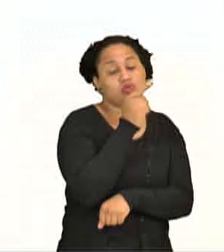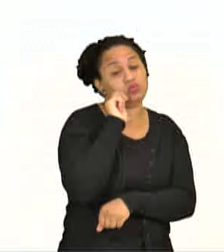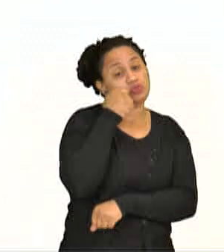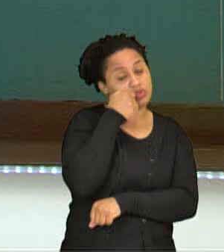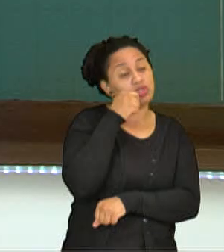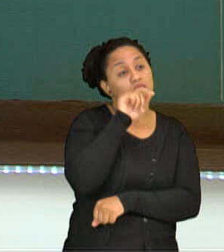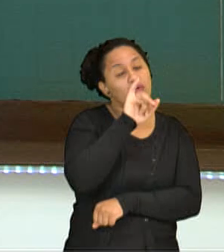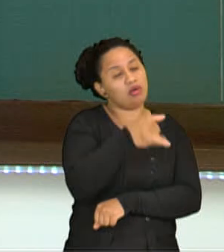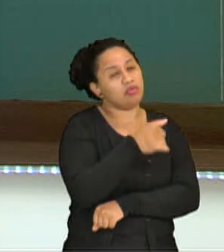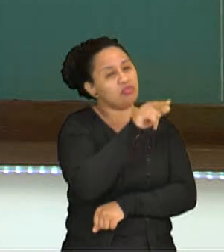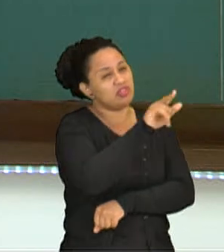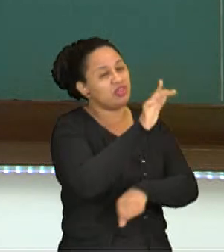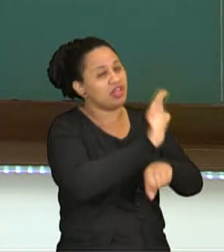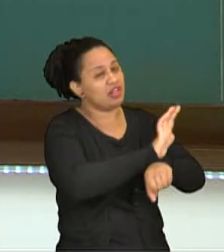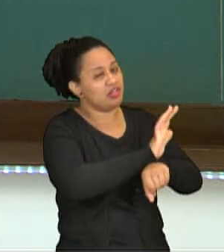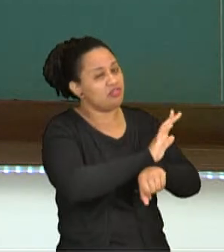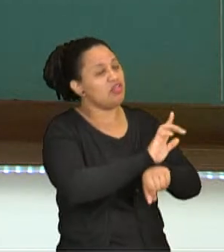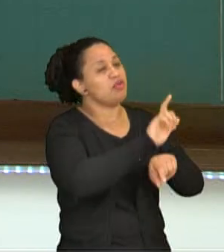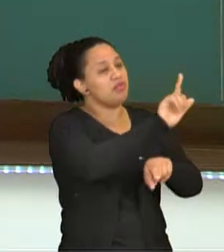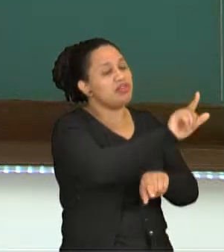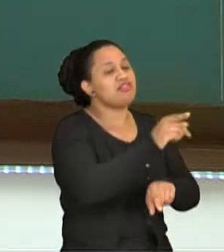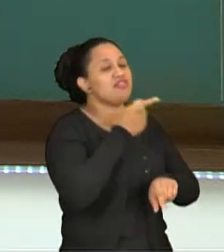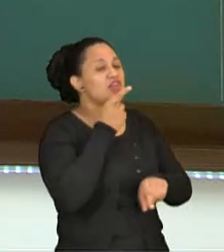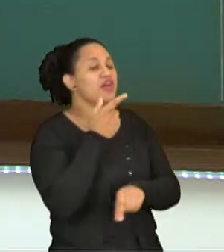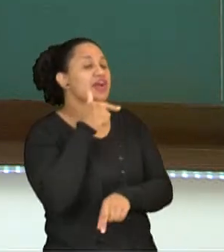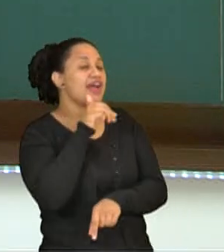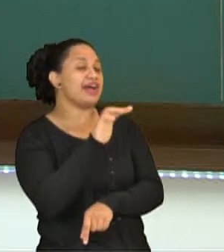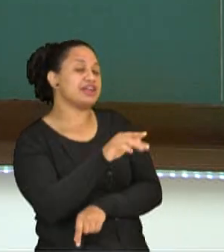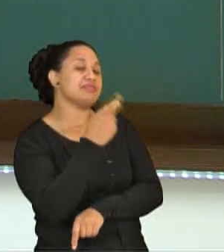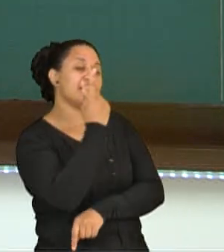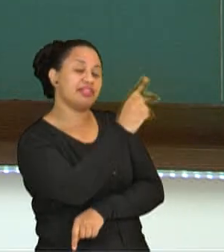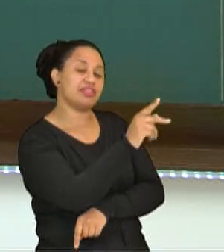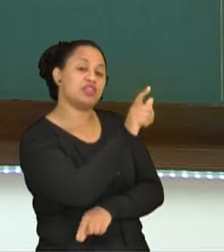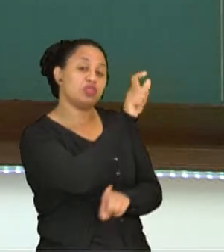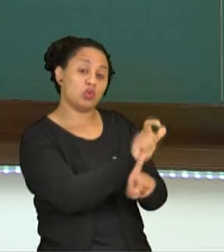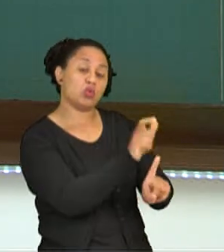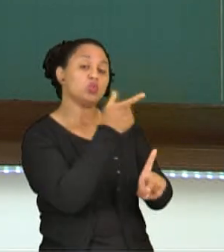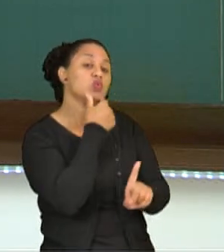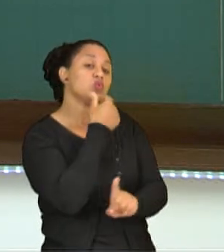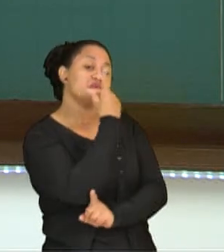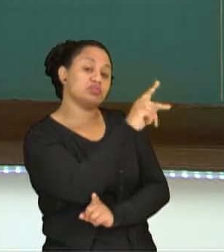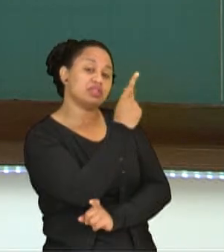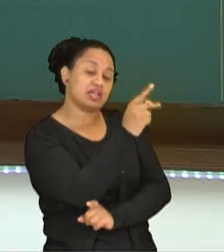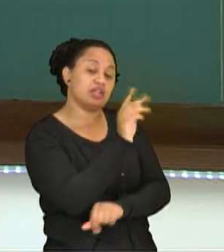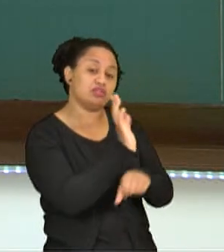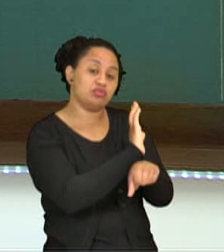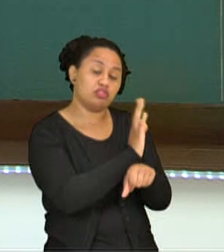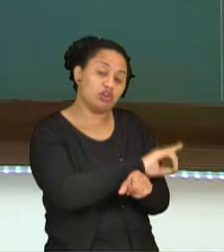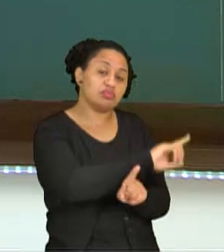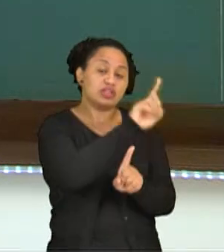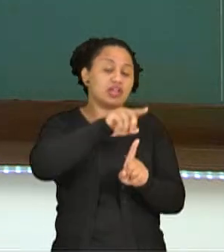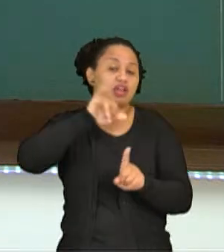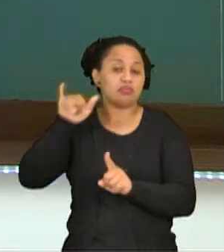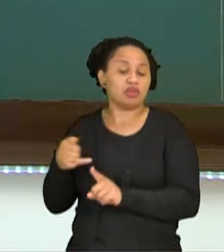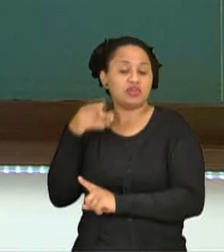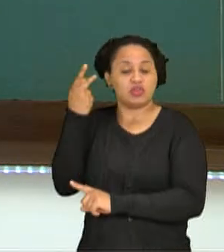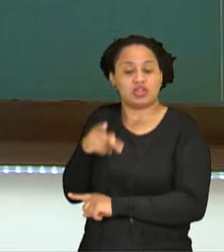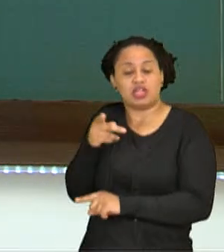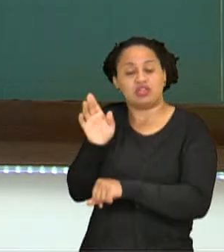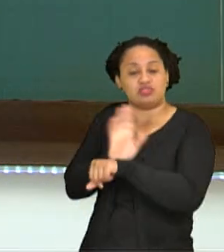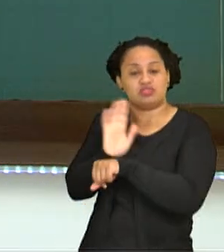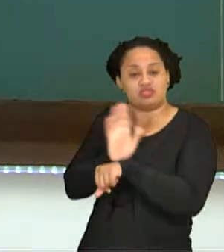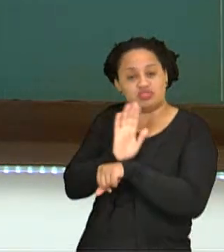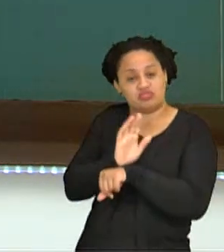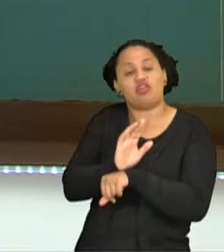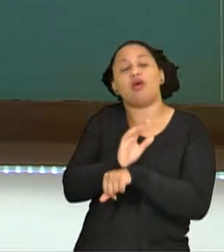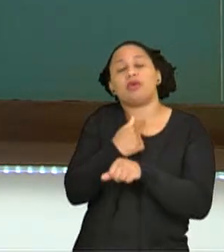ele aproveitou que ele usou um personagem de outro filme para também colocar ali no filme 8